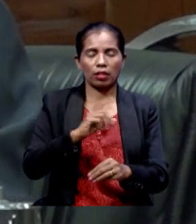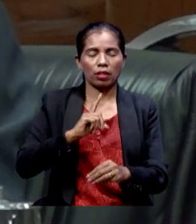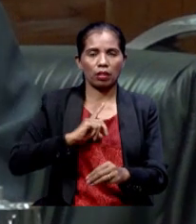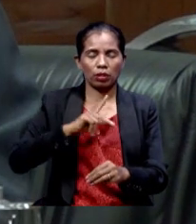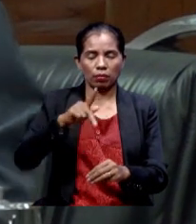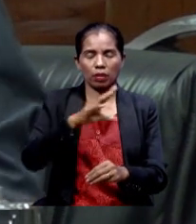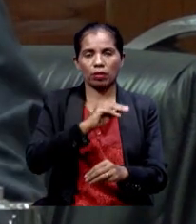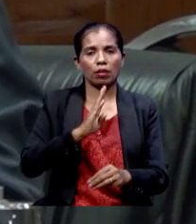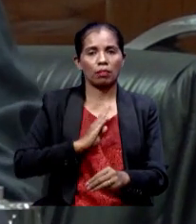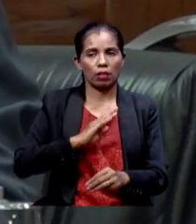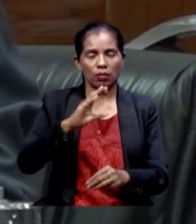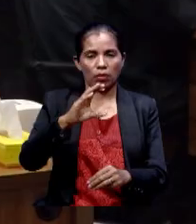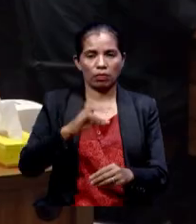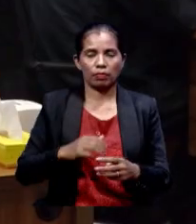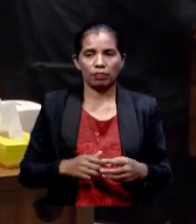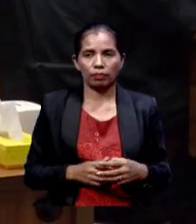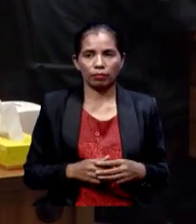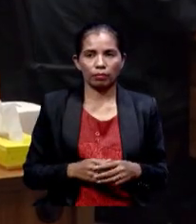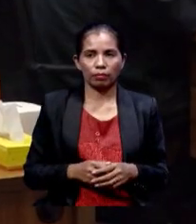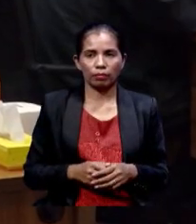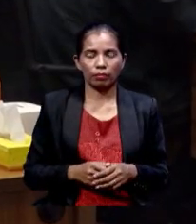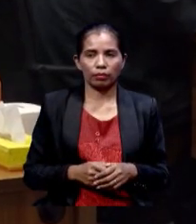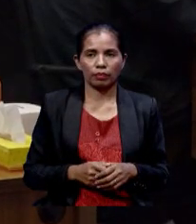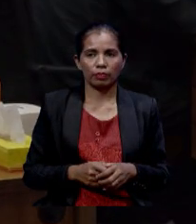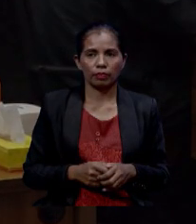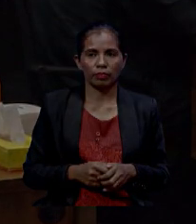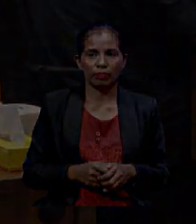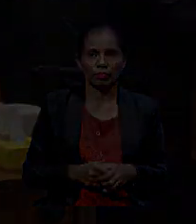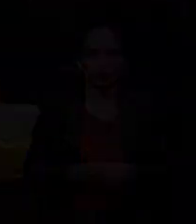Lauteng, Nobaukau. Felicitas Borges, Zovial da Costa, GMN.